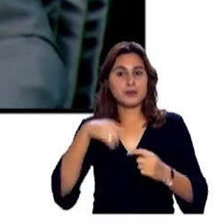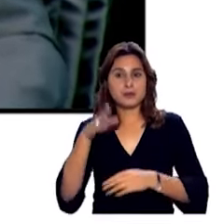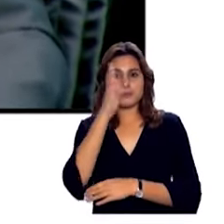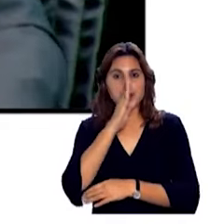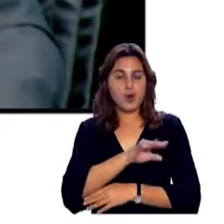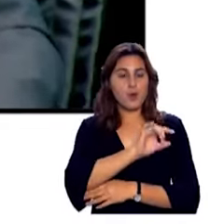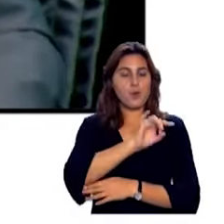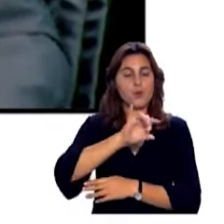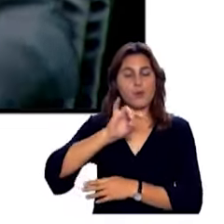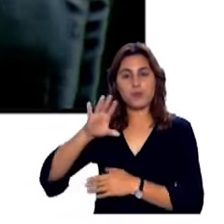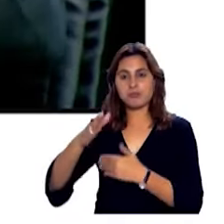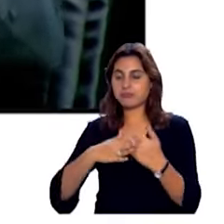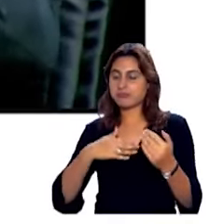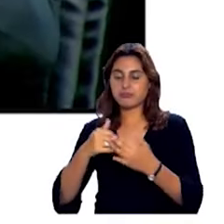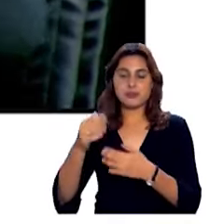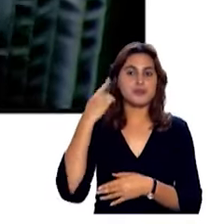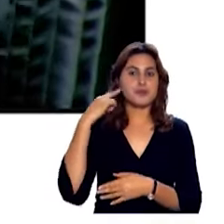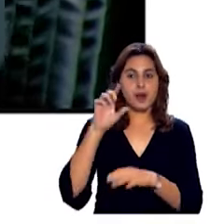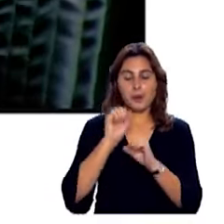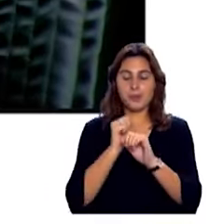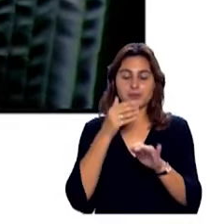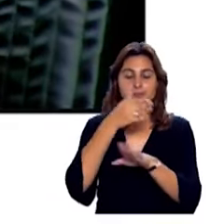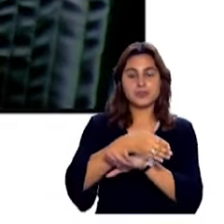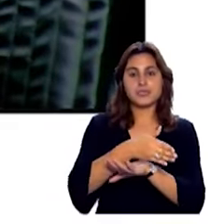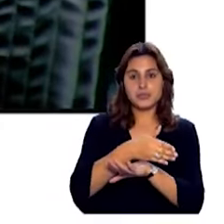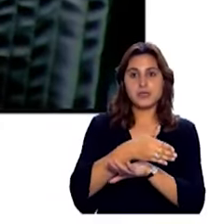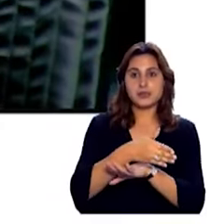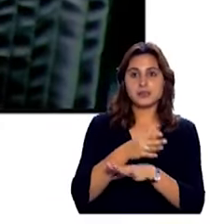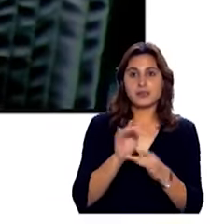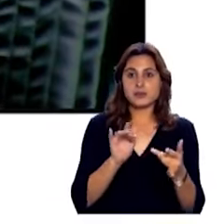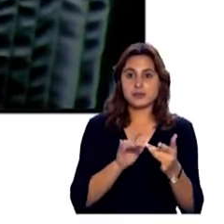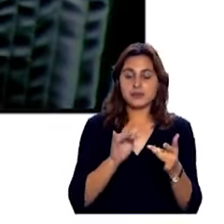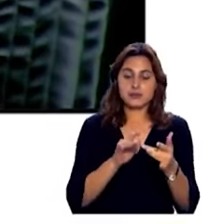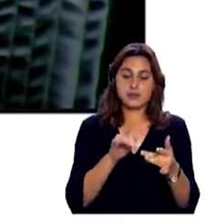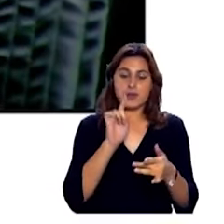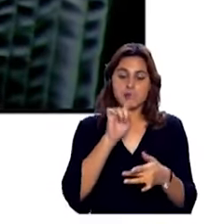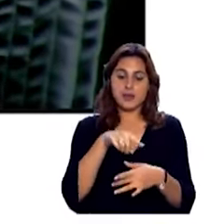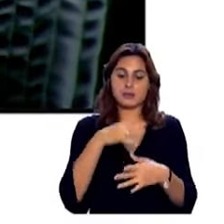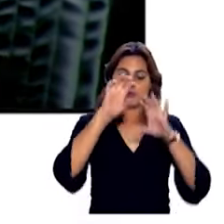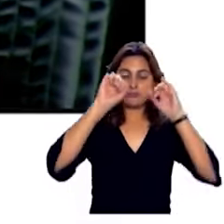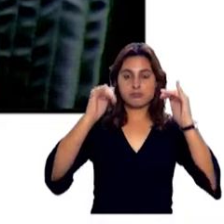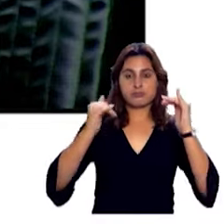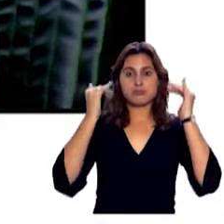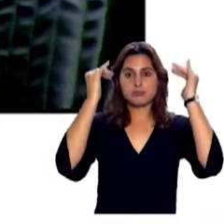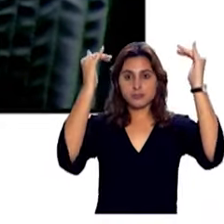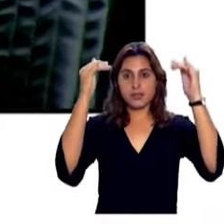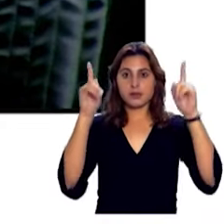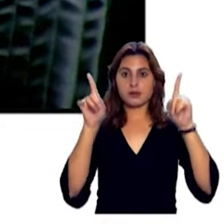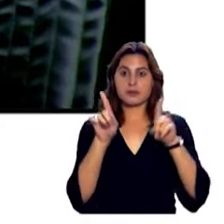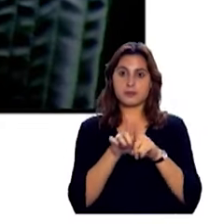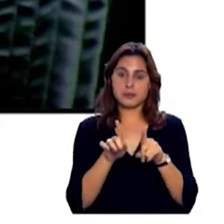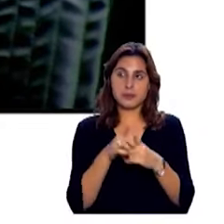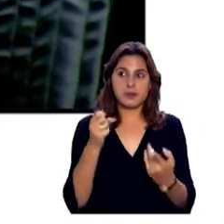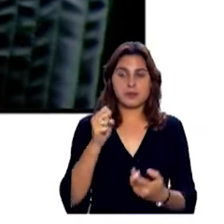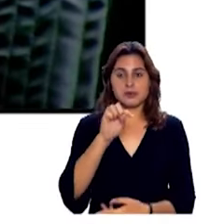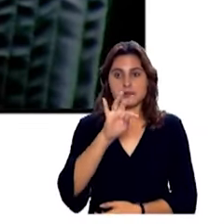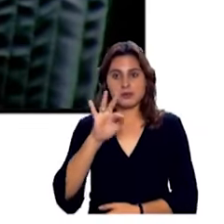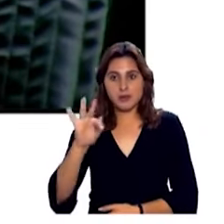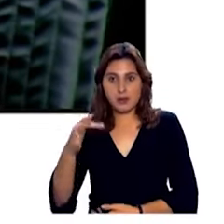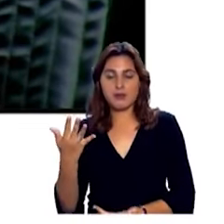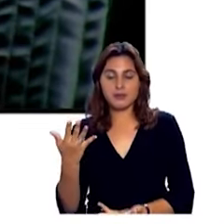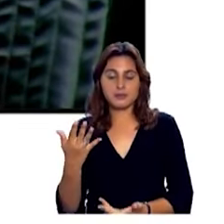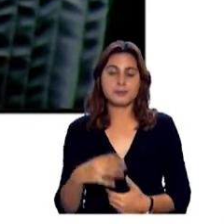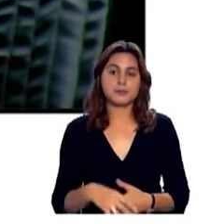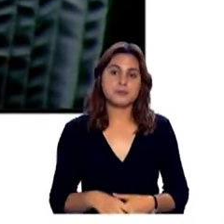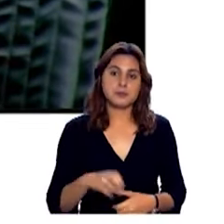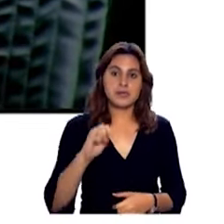pode acessar pelo menos em tese acessar a um Tribunal Superior ao Supremo Tribunal Federal ou Supremo Tribunal de Justiça desde que